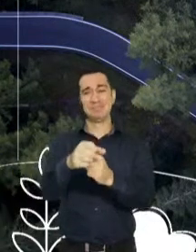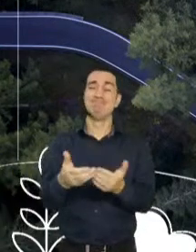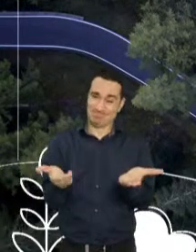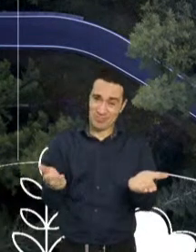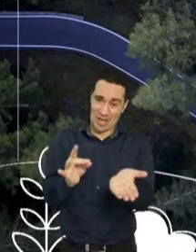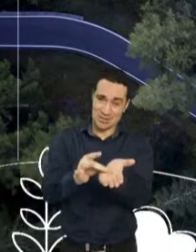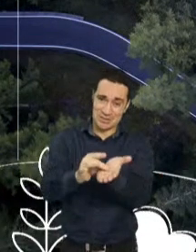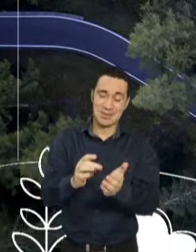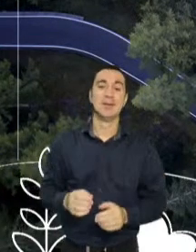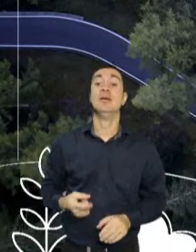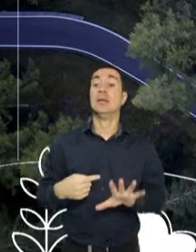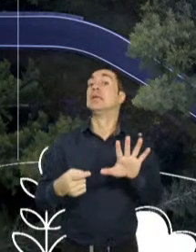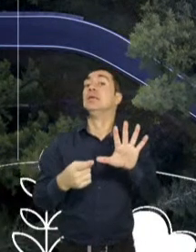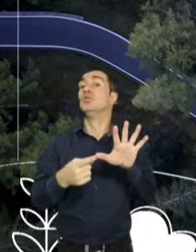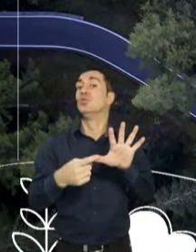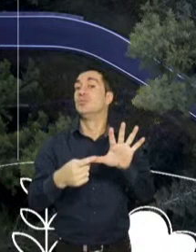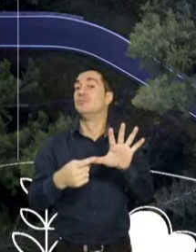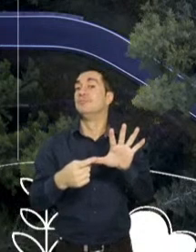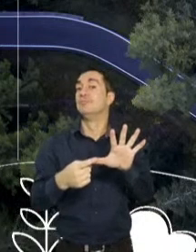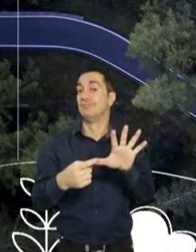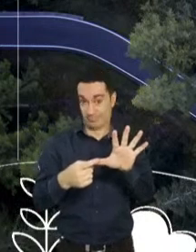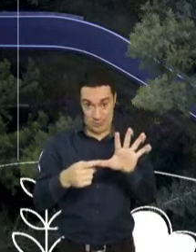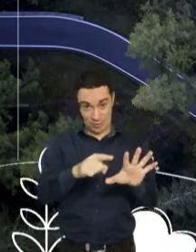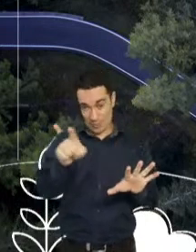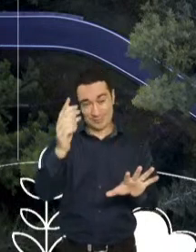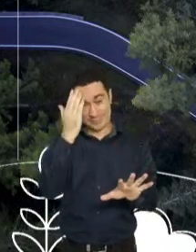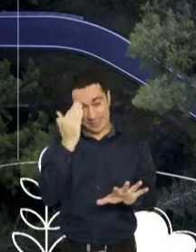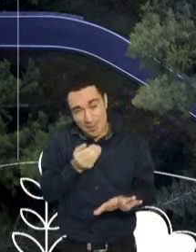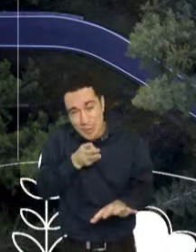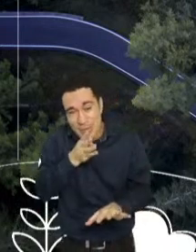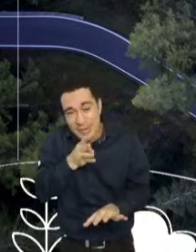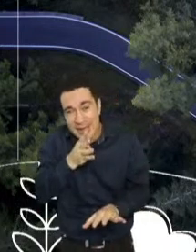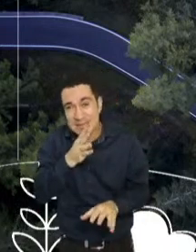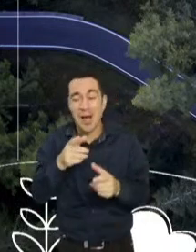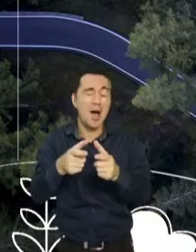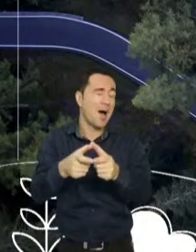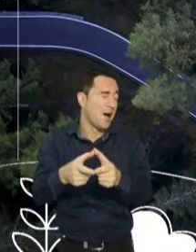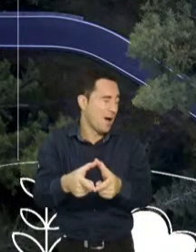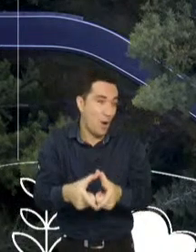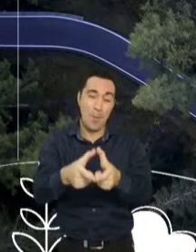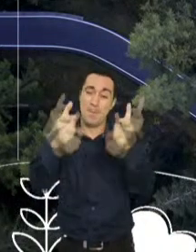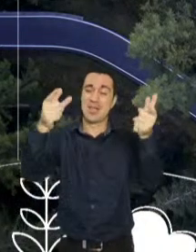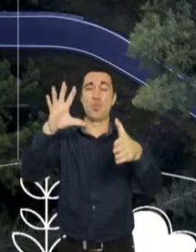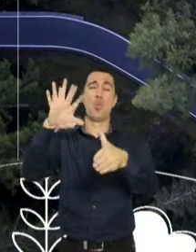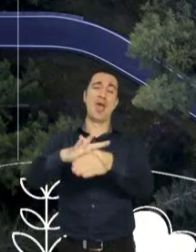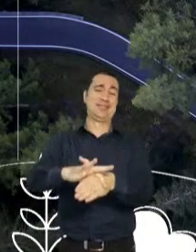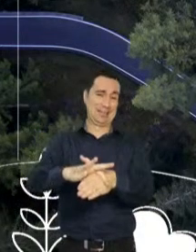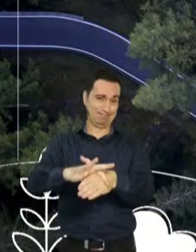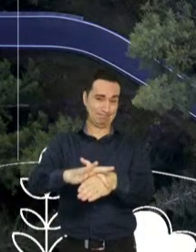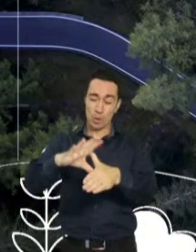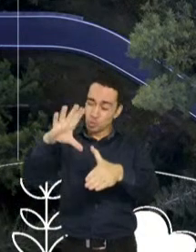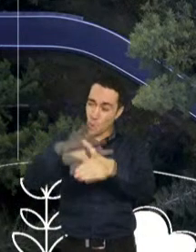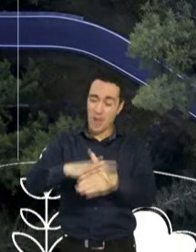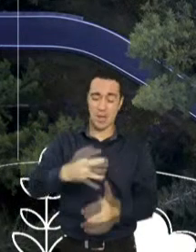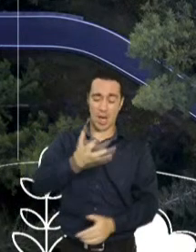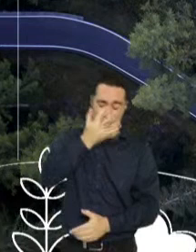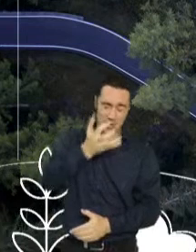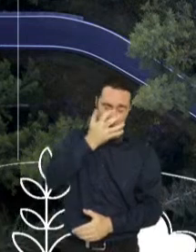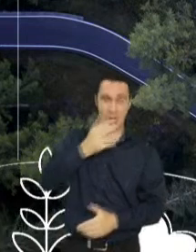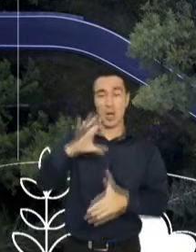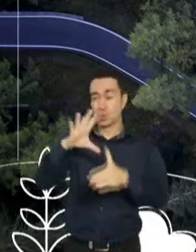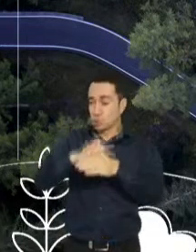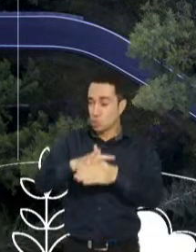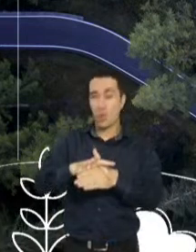Ok? Quinto cenário: sabemos que há aí um aumento das doenças